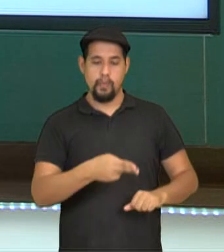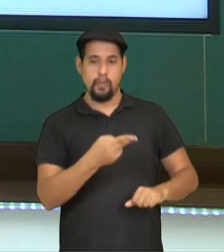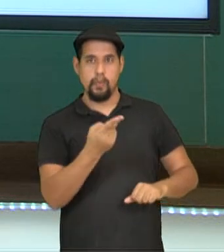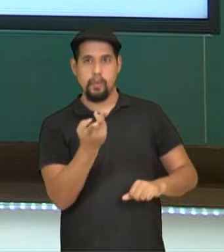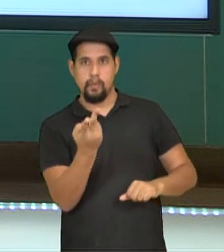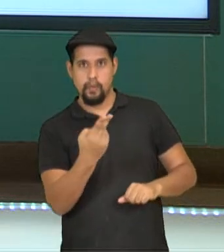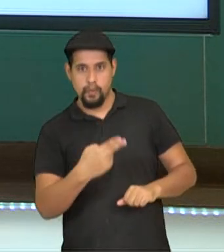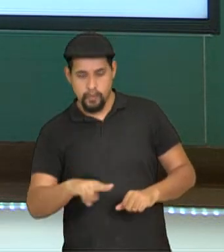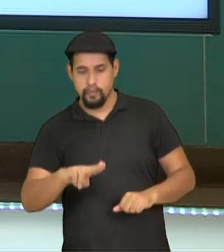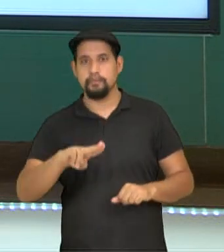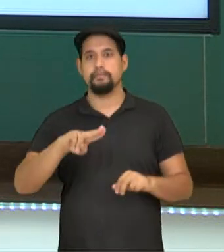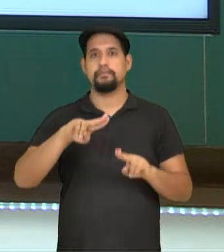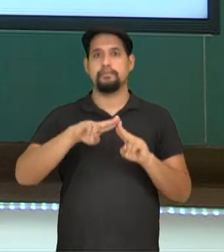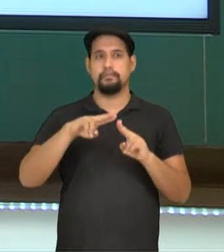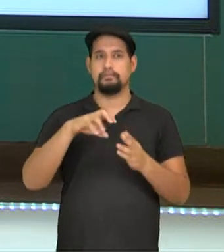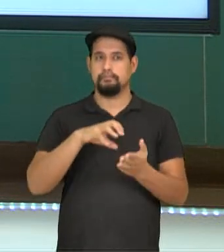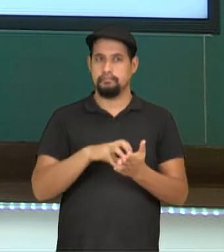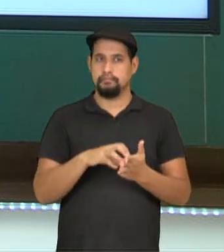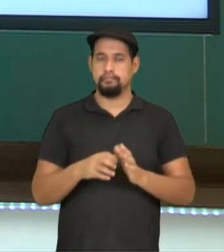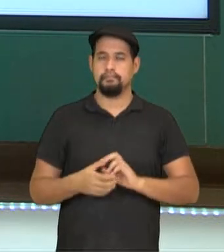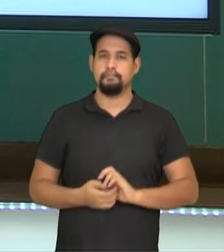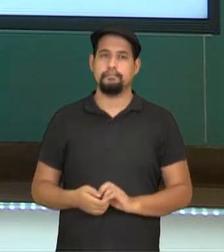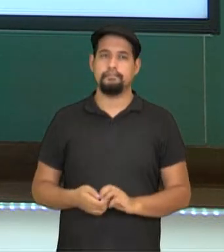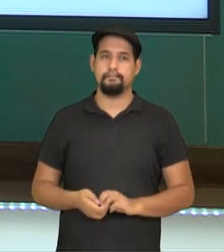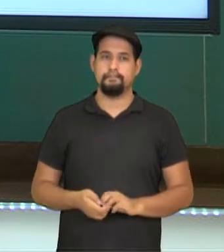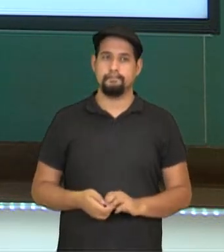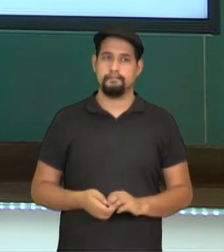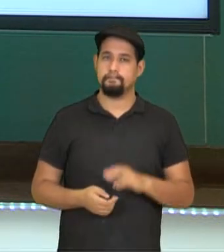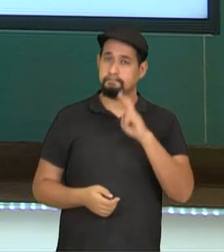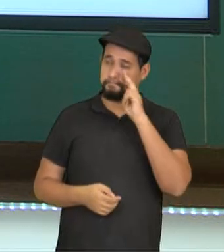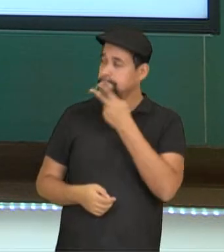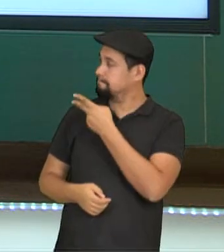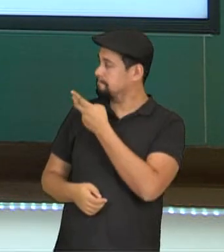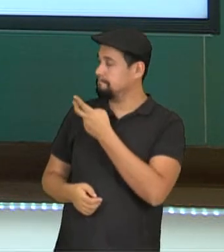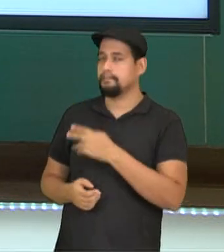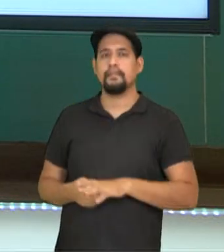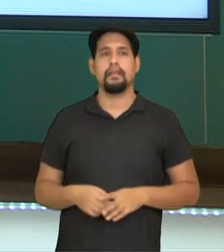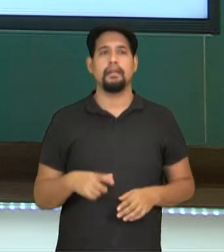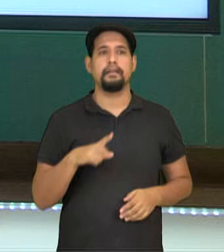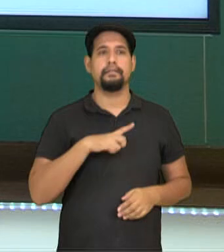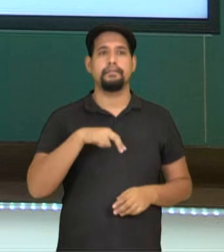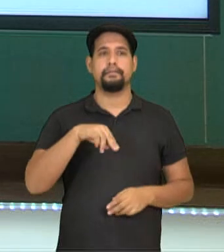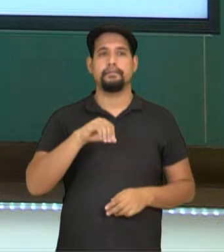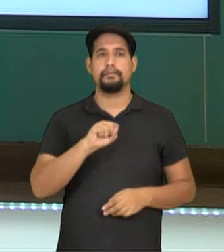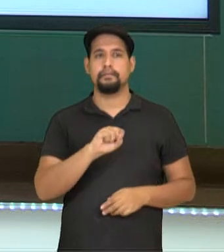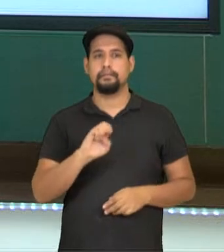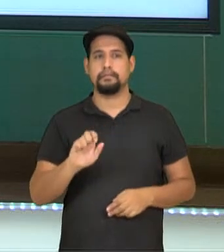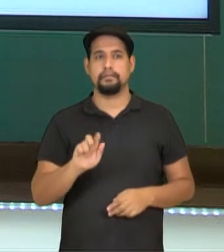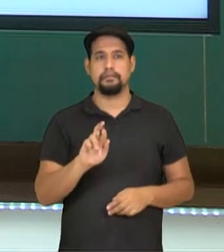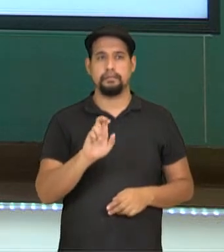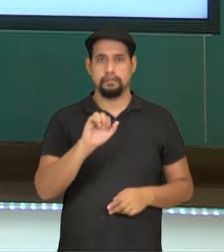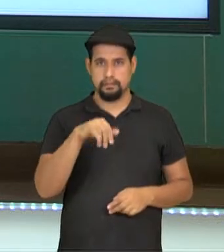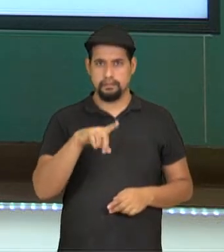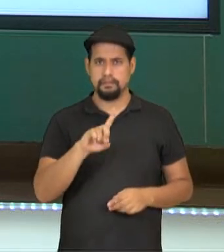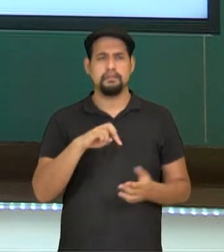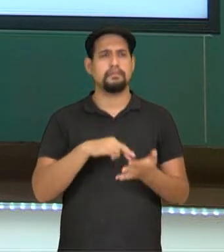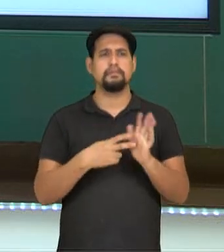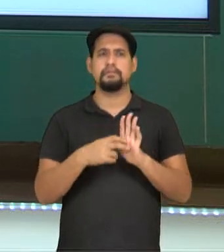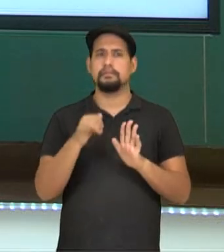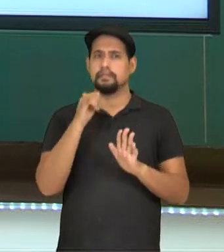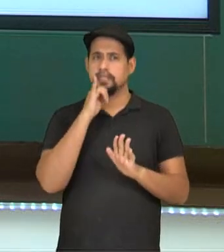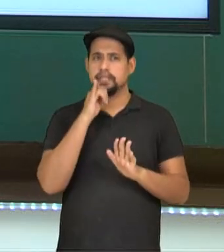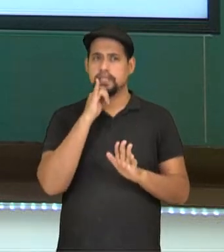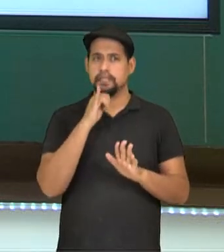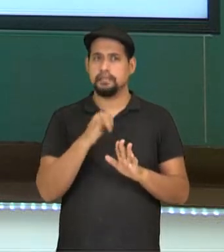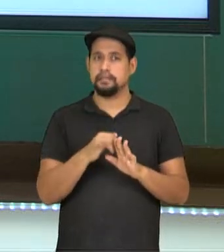seja, nos 2 sentidos. Daí nós temos o nose grind, que é o quê?